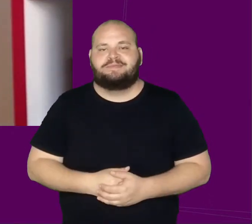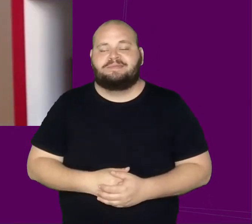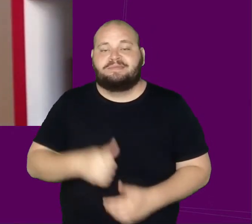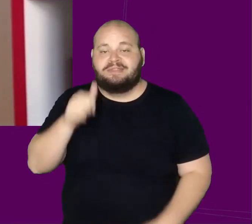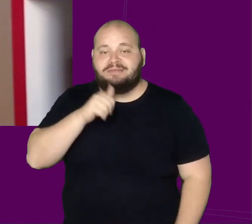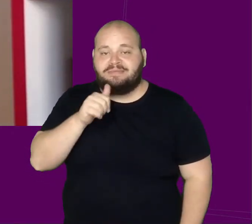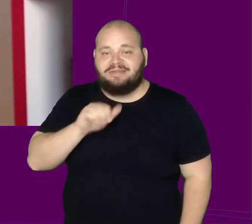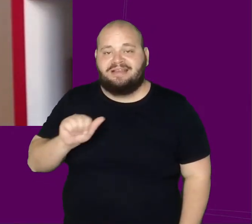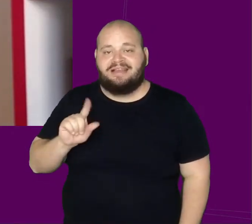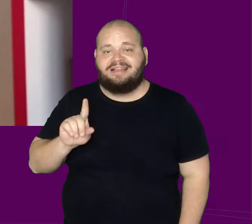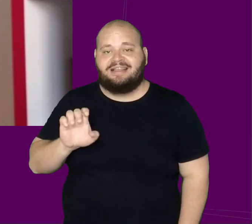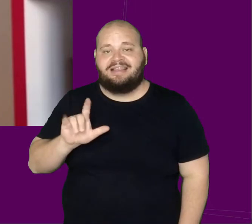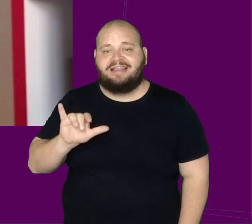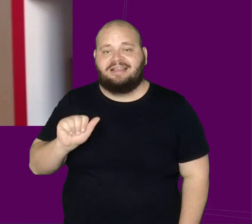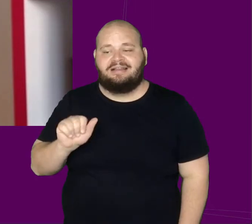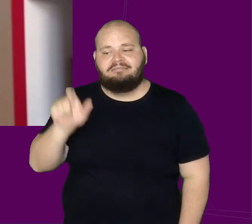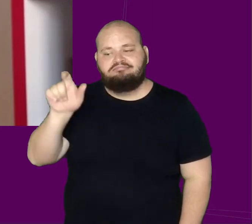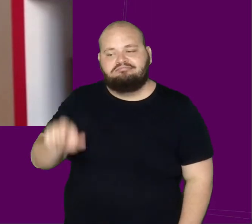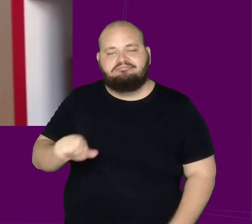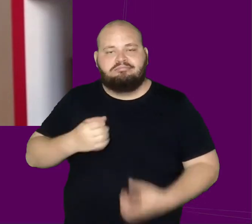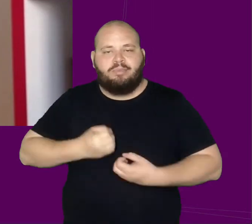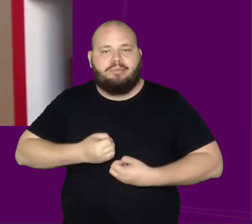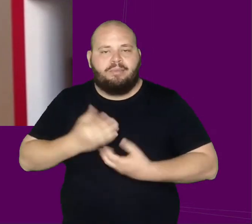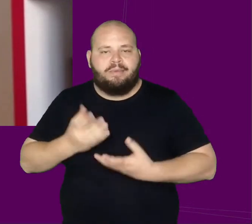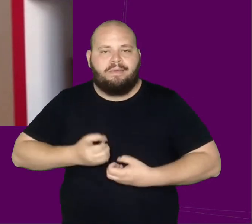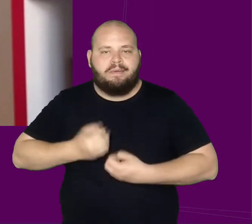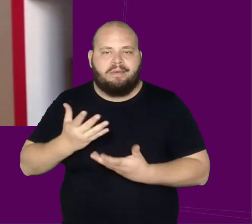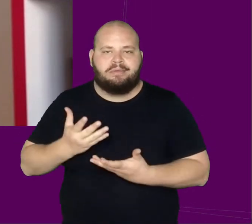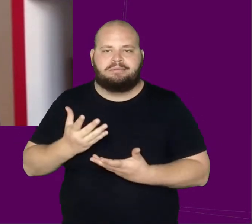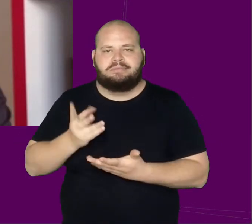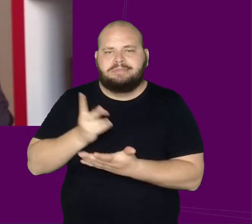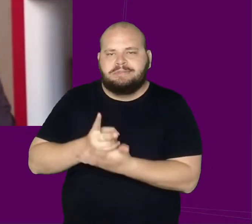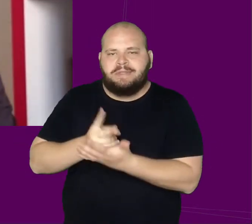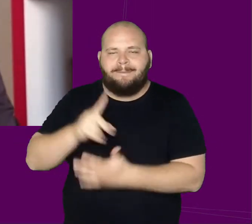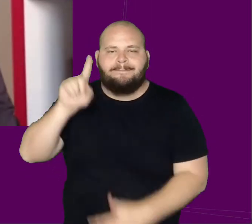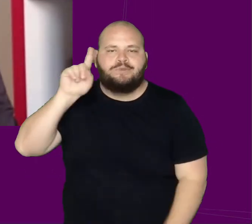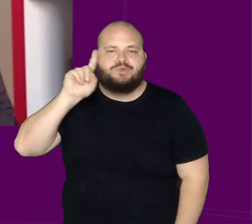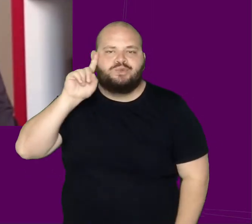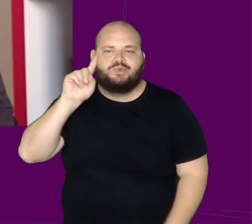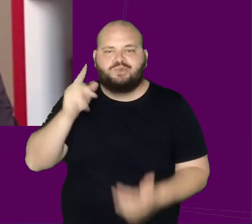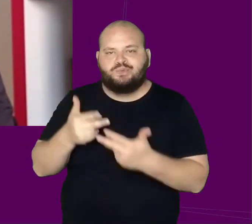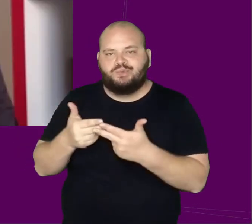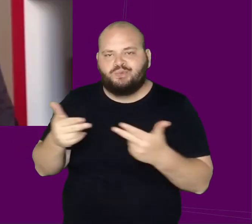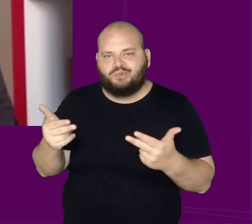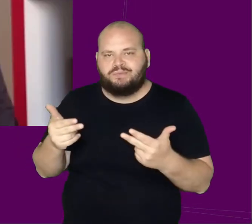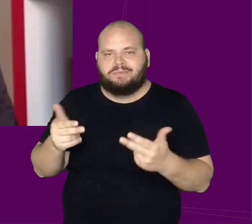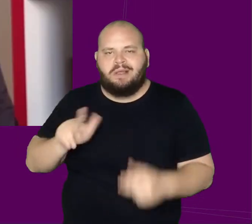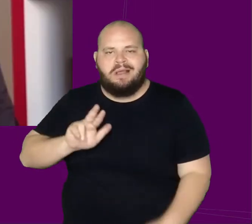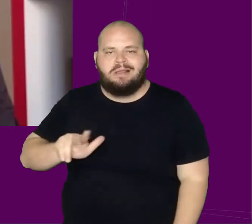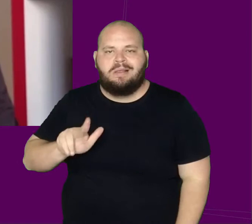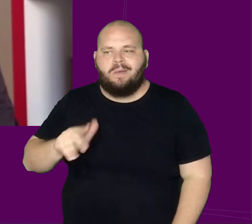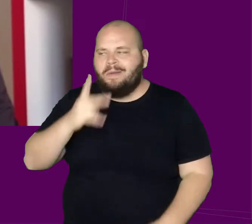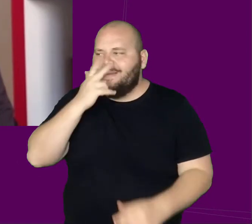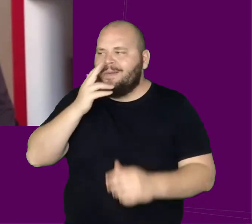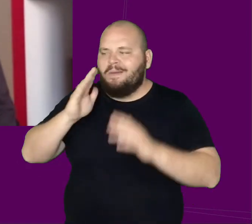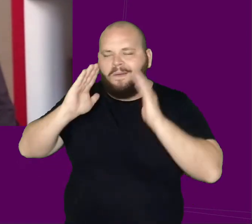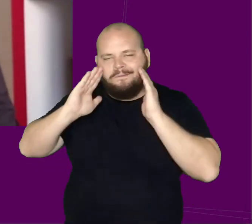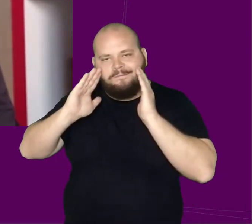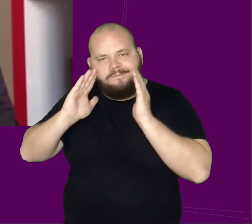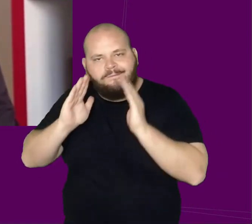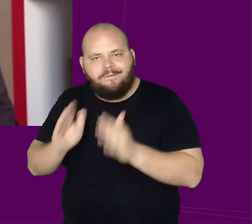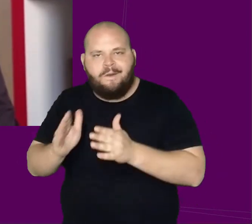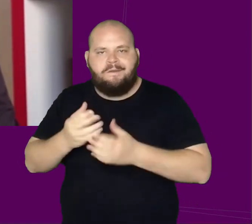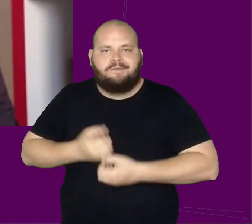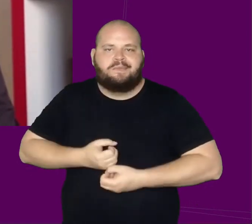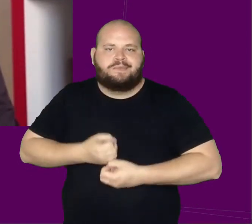A Adélia é uma poeta que fala muito das coisas do dia a dia, né? Não tanto assim, ela não vai fazer